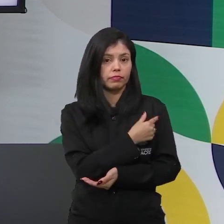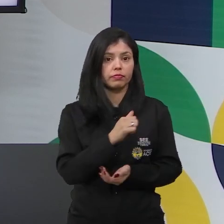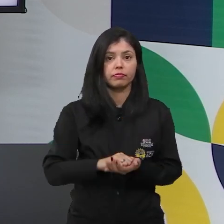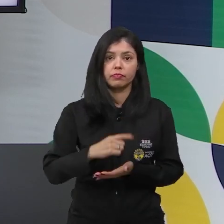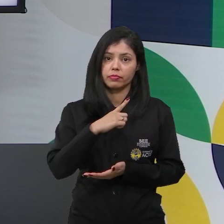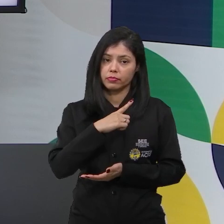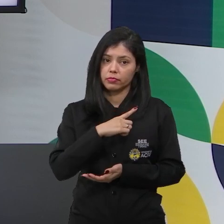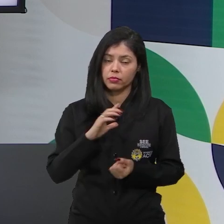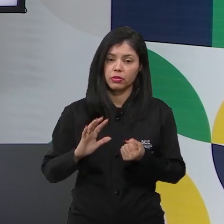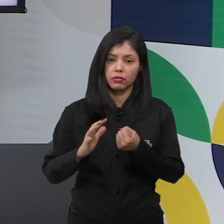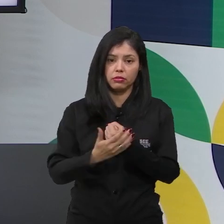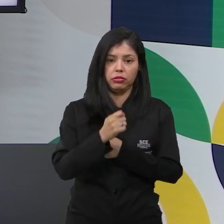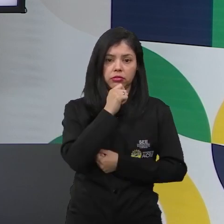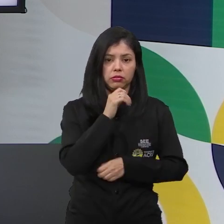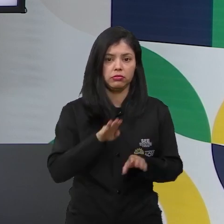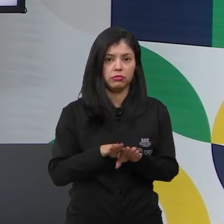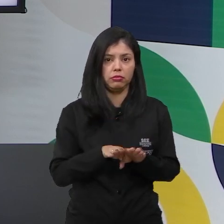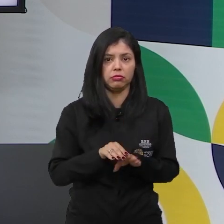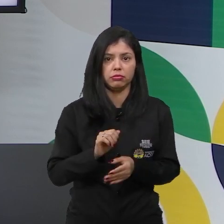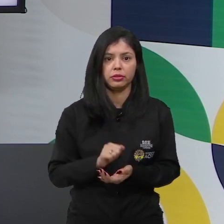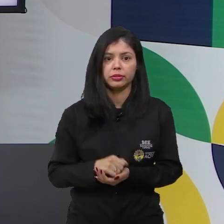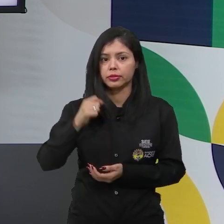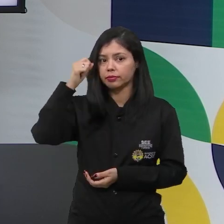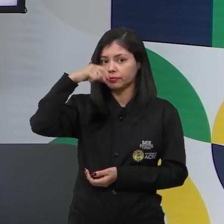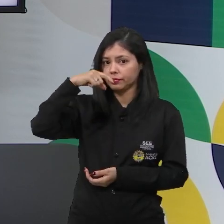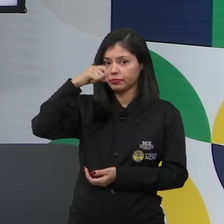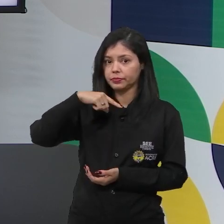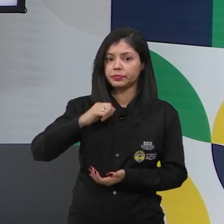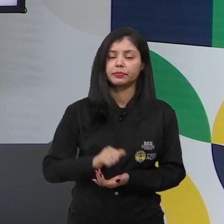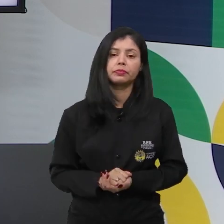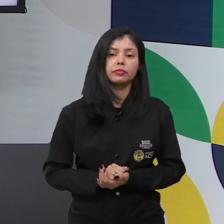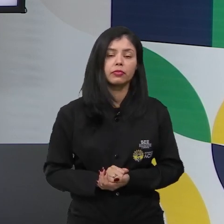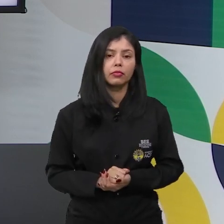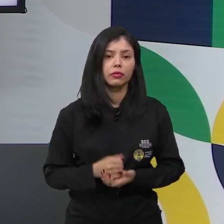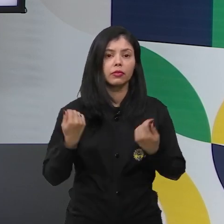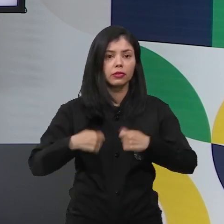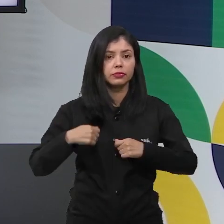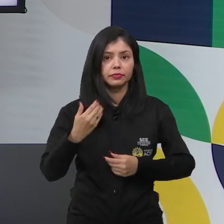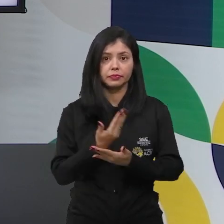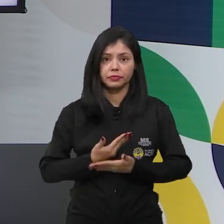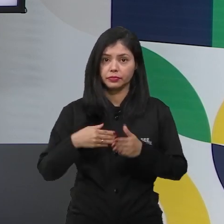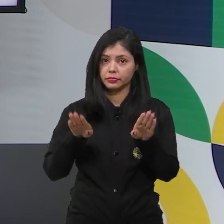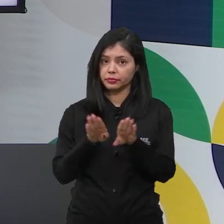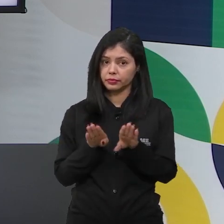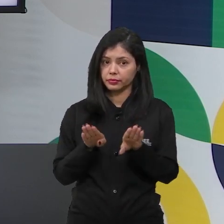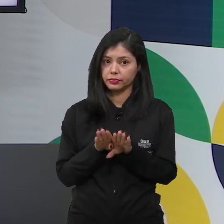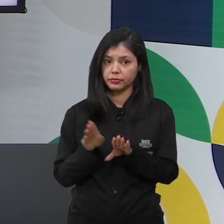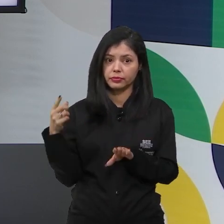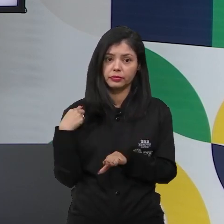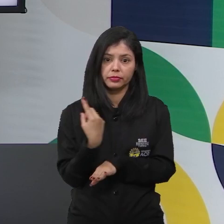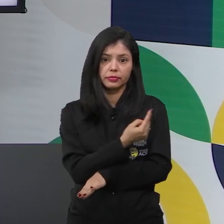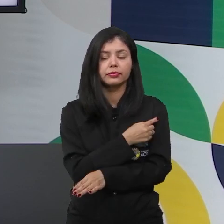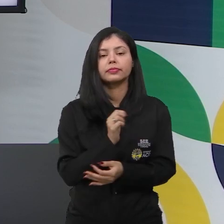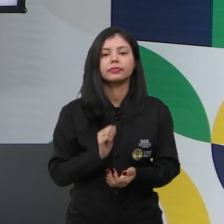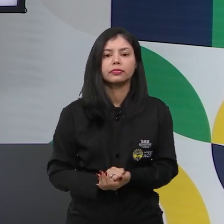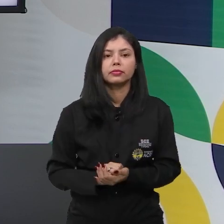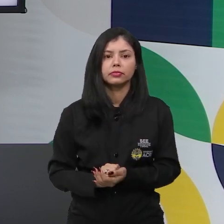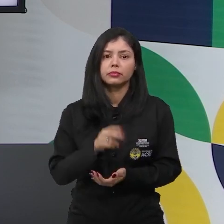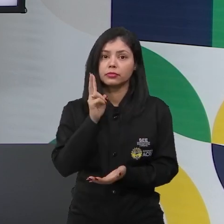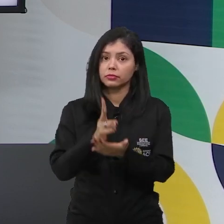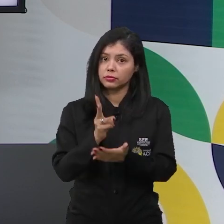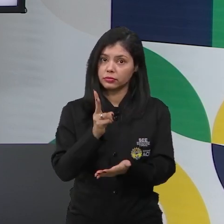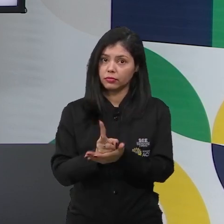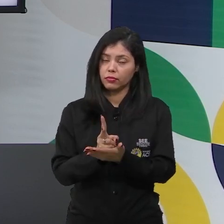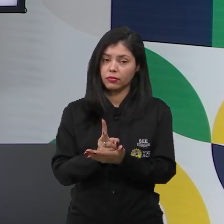ali contra a Covid, né, contra a gripe. E também precisamos dos cuidados com a nossa imunidade. Então, sempre tomando